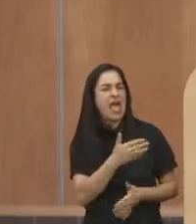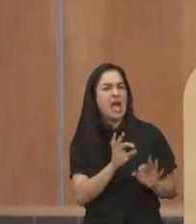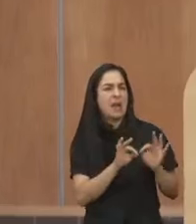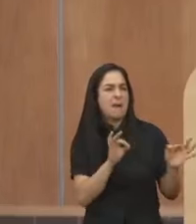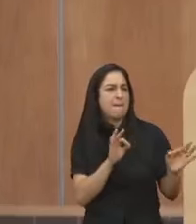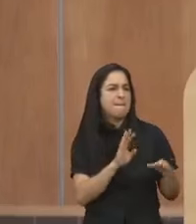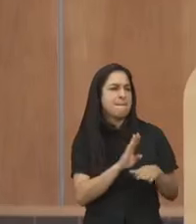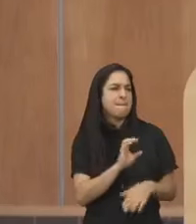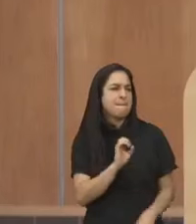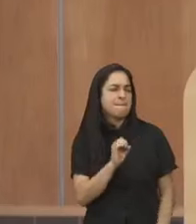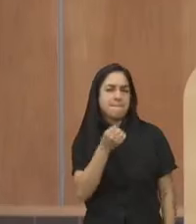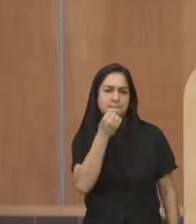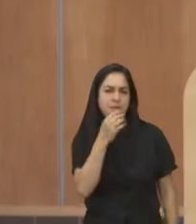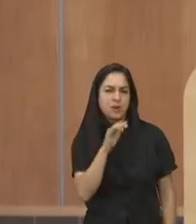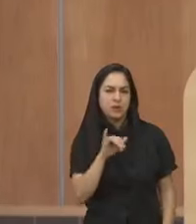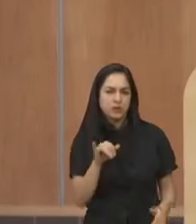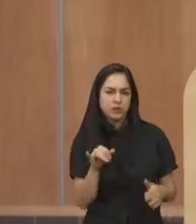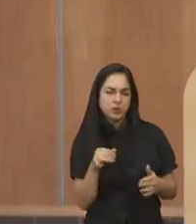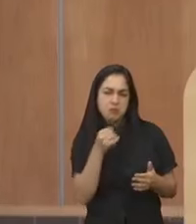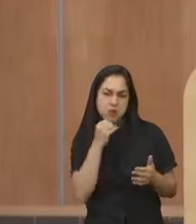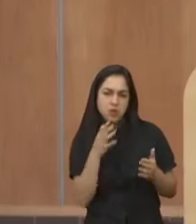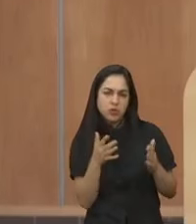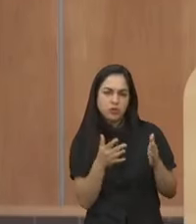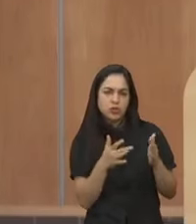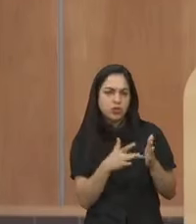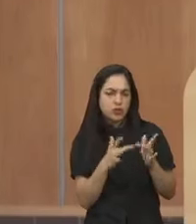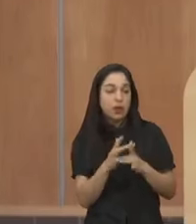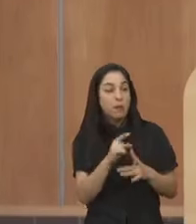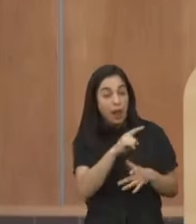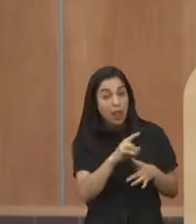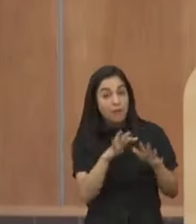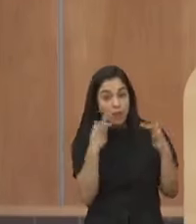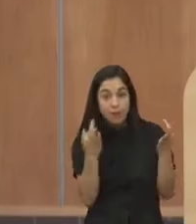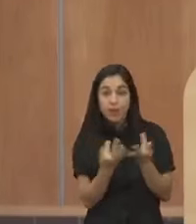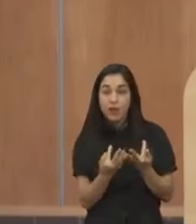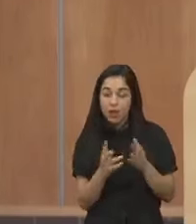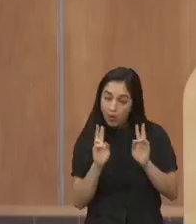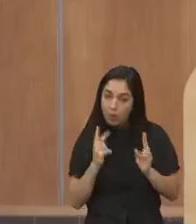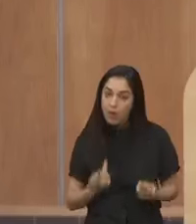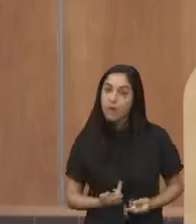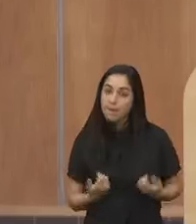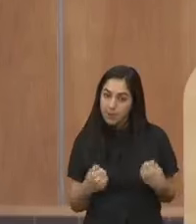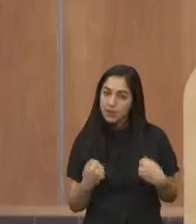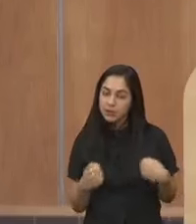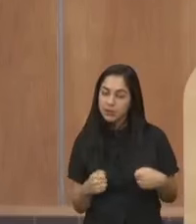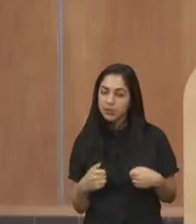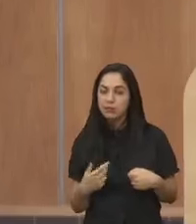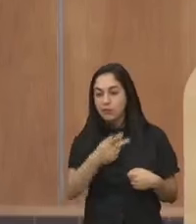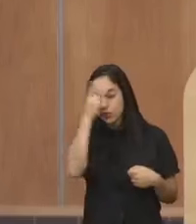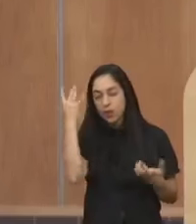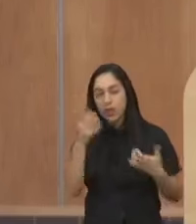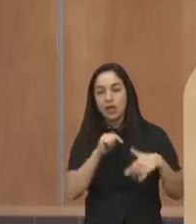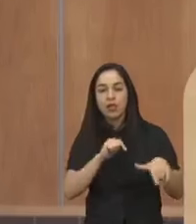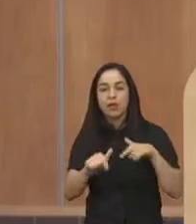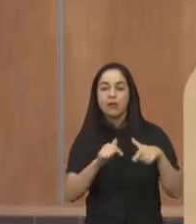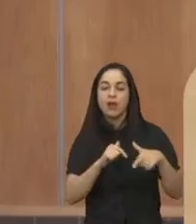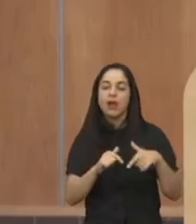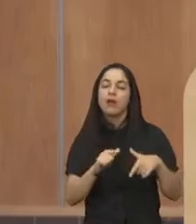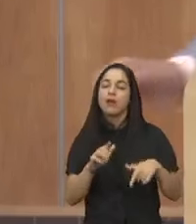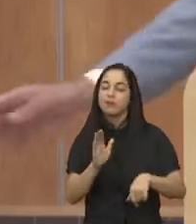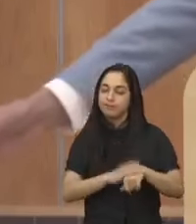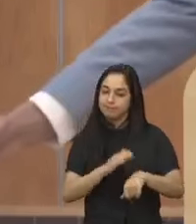Jesus mora somente uma família, mas é humano. É humano igual a todas as pessoas. Então, assim, quem quer trabalhar faz a diferença. E fui